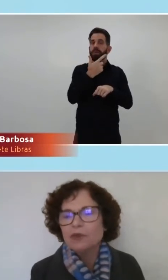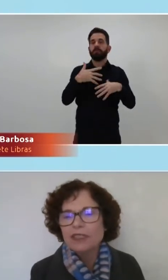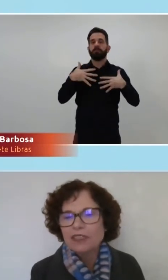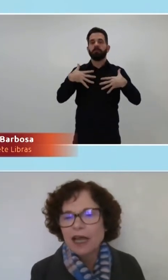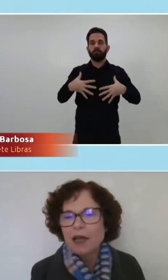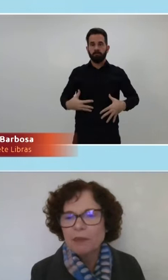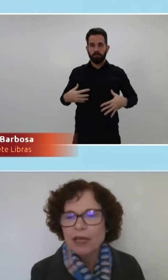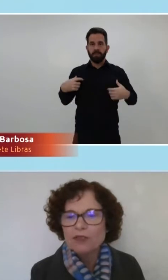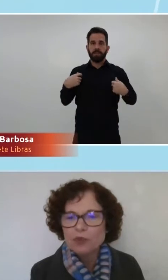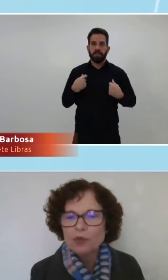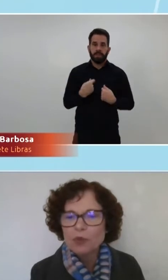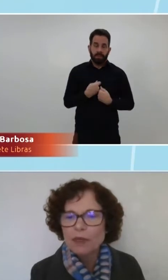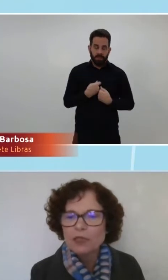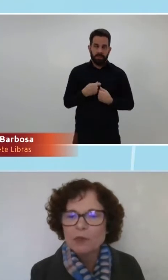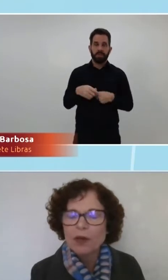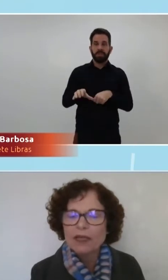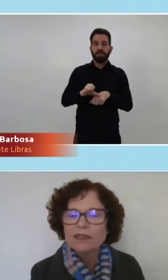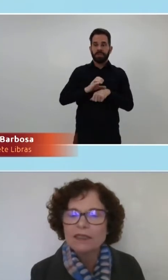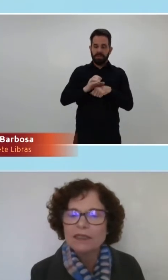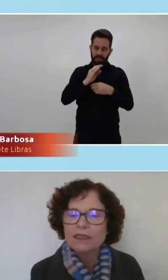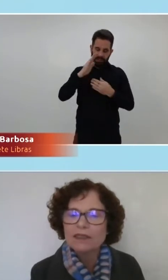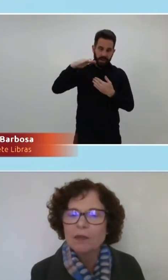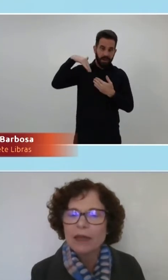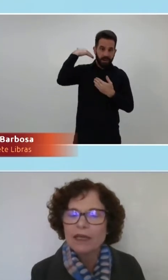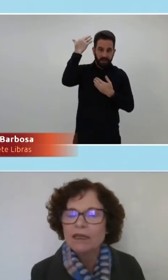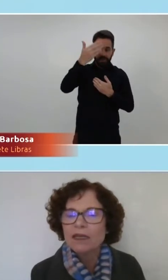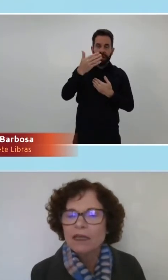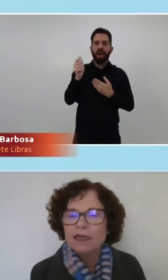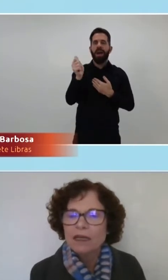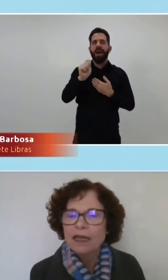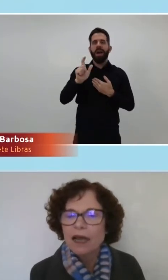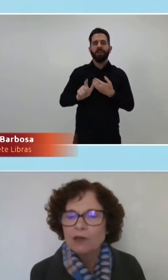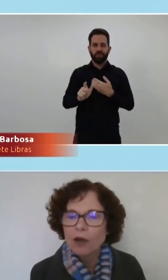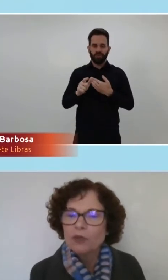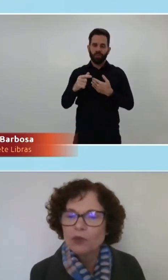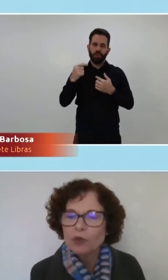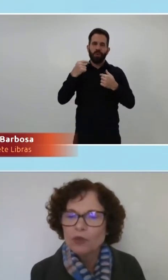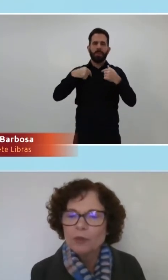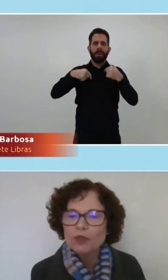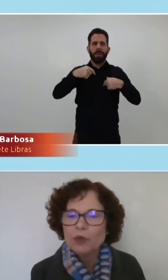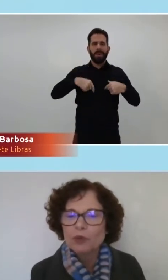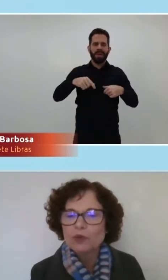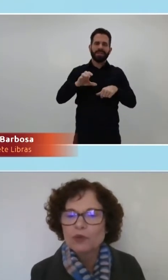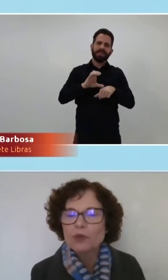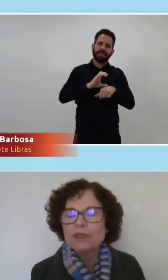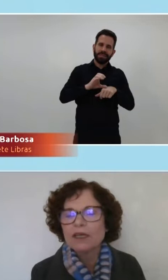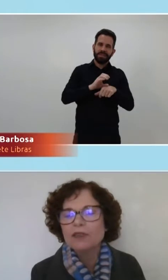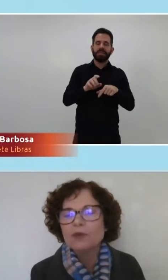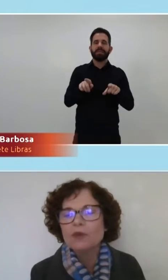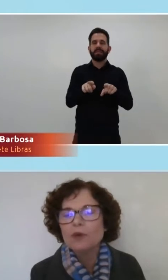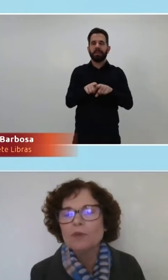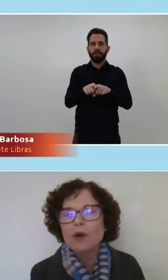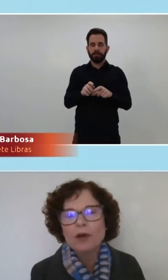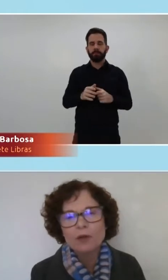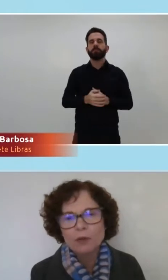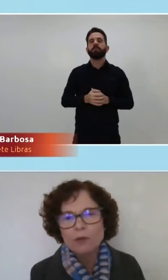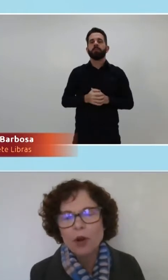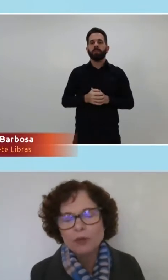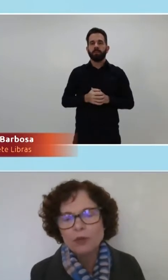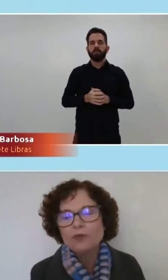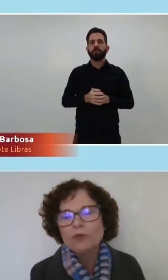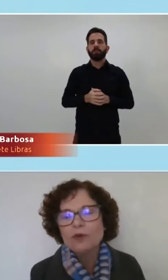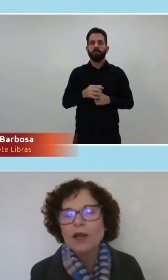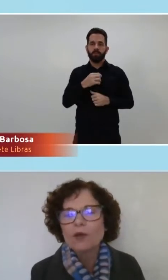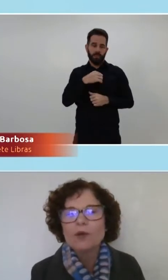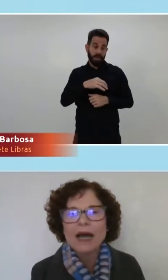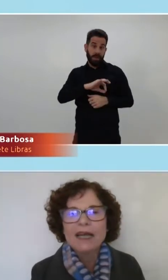e um echarpe azul com umas bolas cinzas também, né, em torno do pescoço. Estou usando um